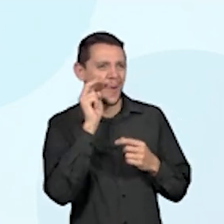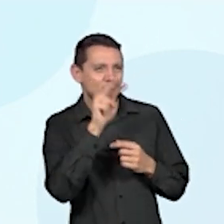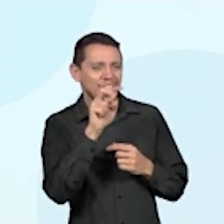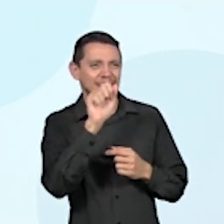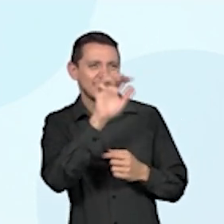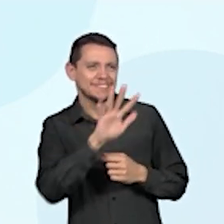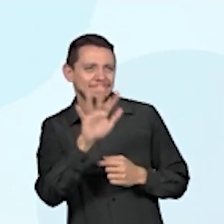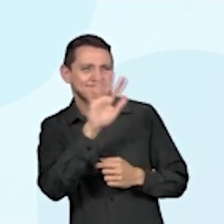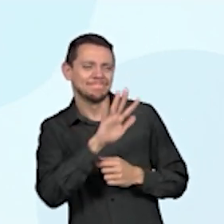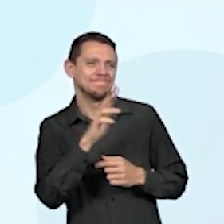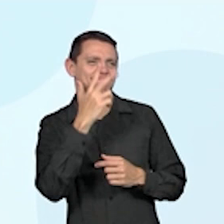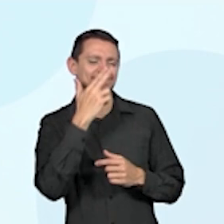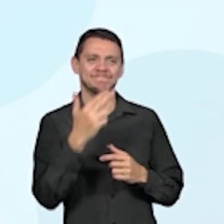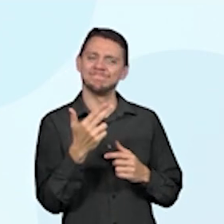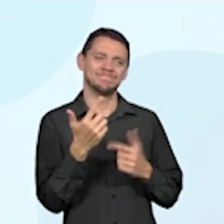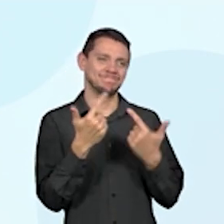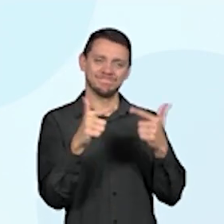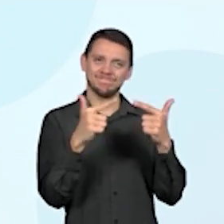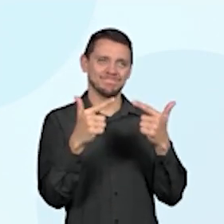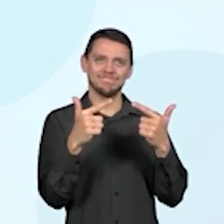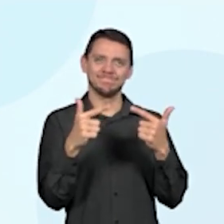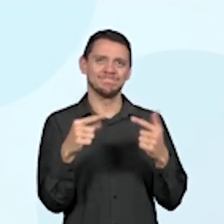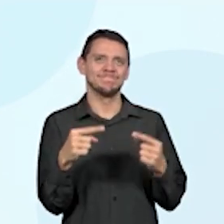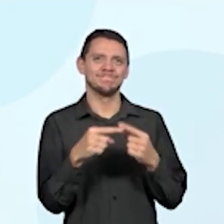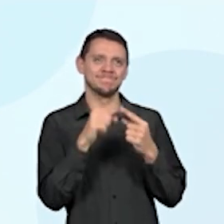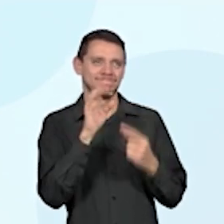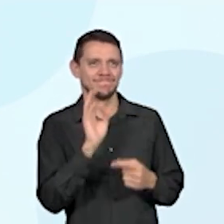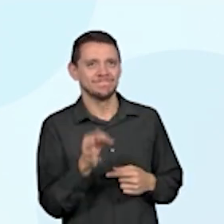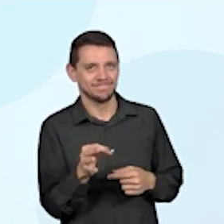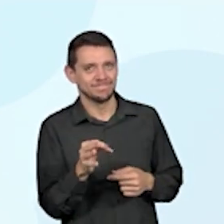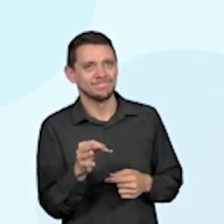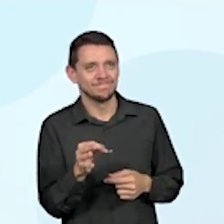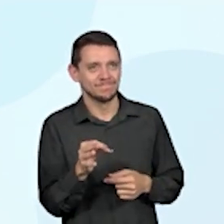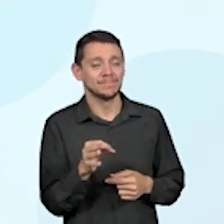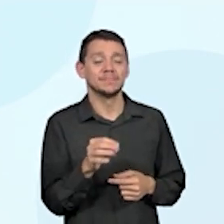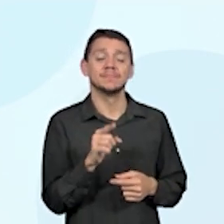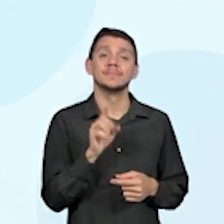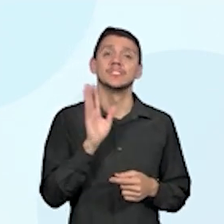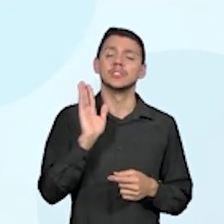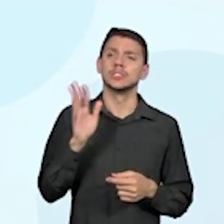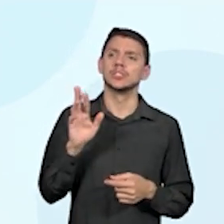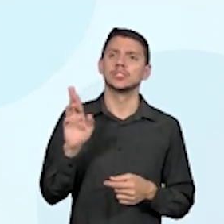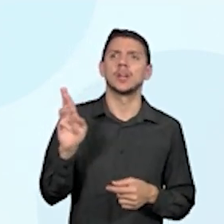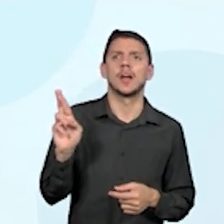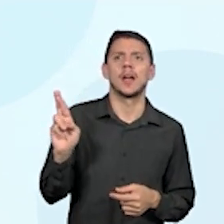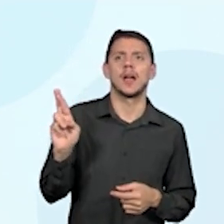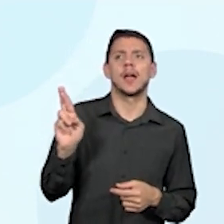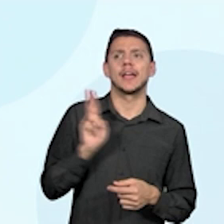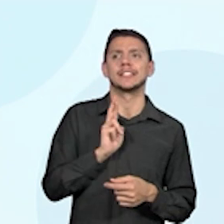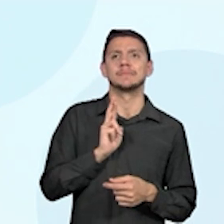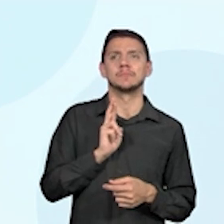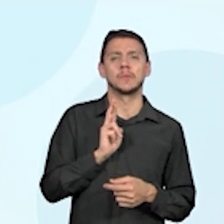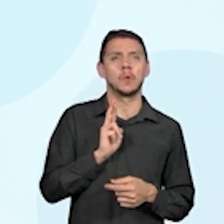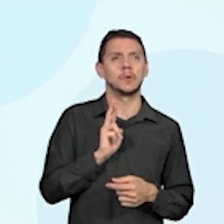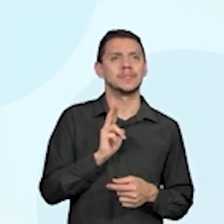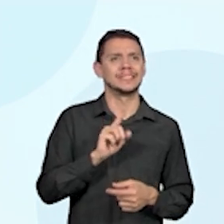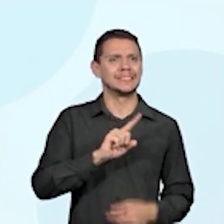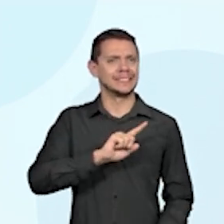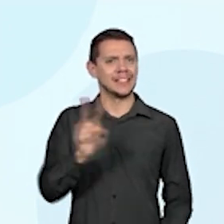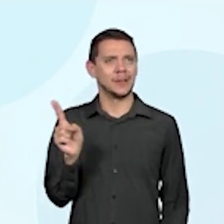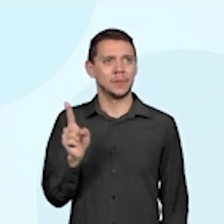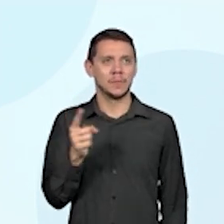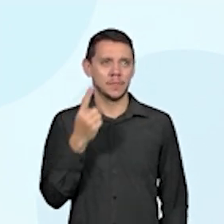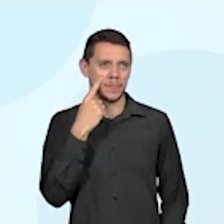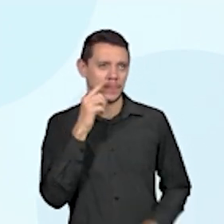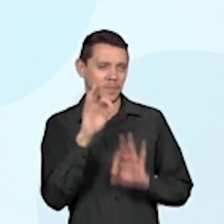Para quem pergunta para outra pessoa. Você tem R$2 e o outro já está respondendo não. Vamos corrigir essa boquinha. Eu vou retomar